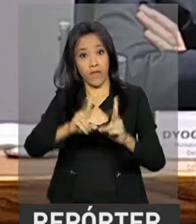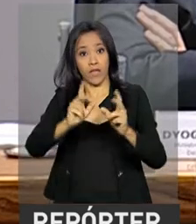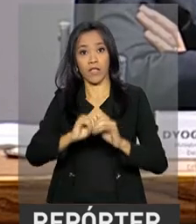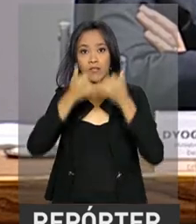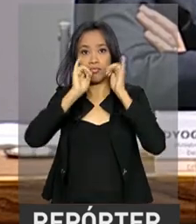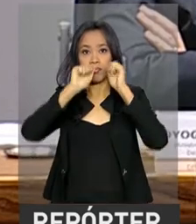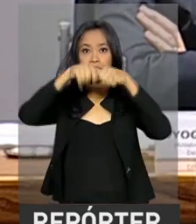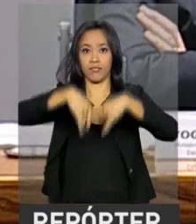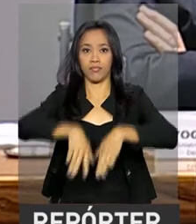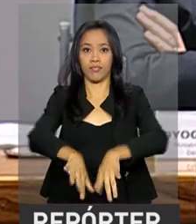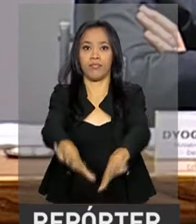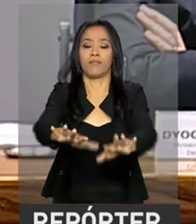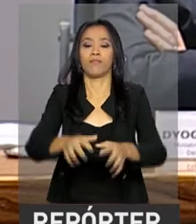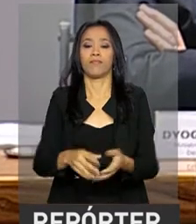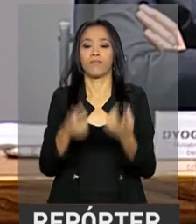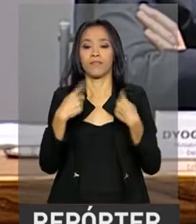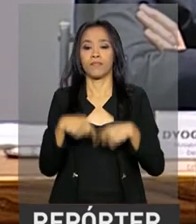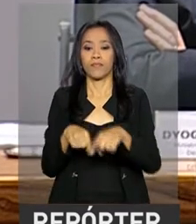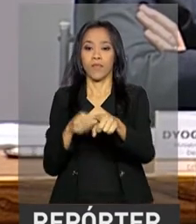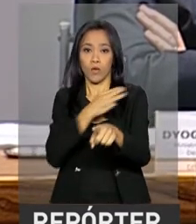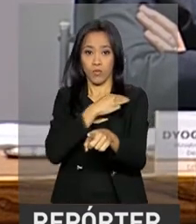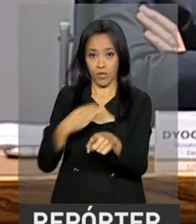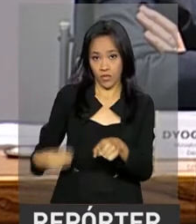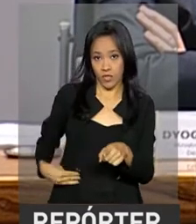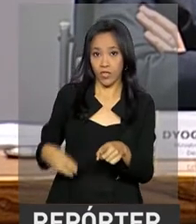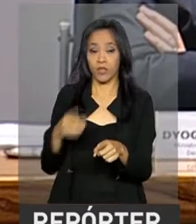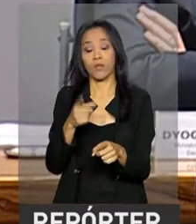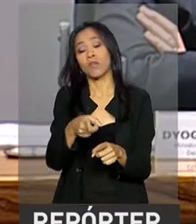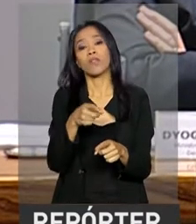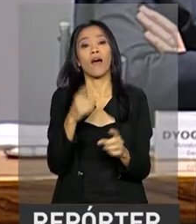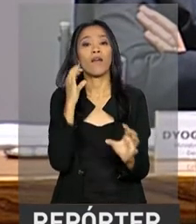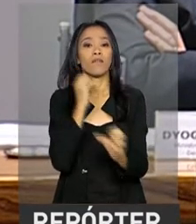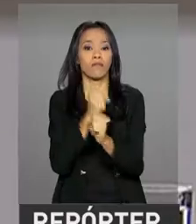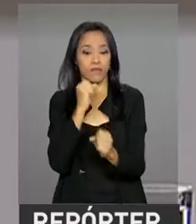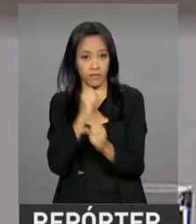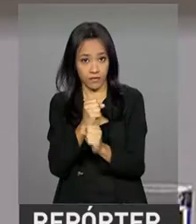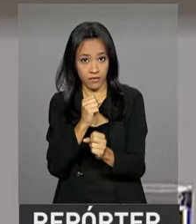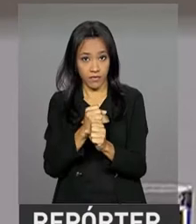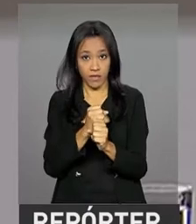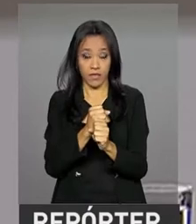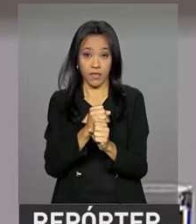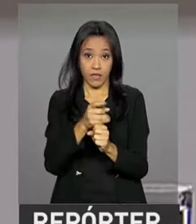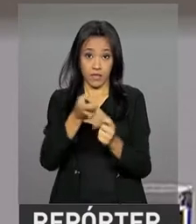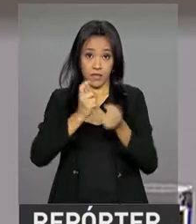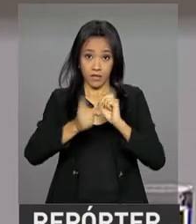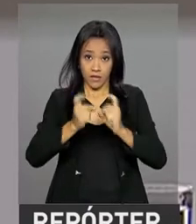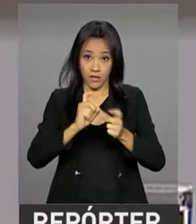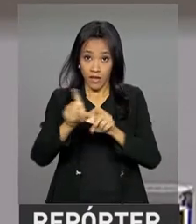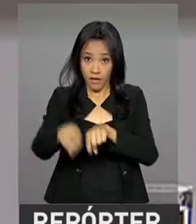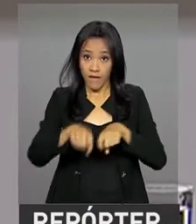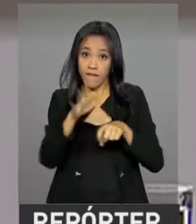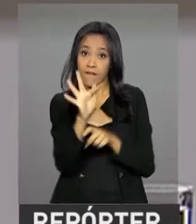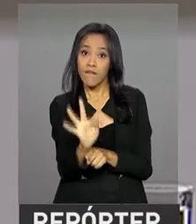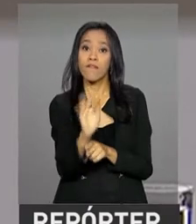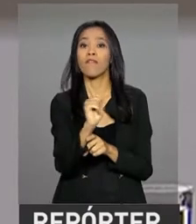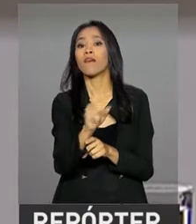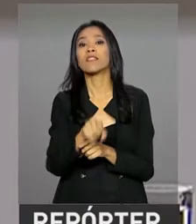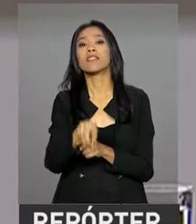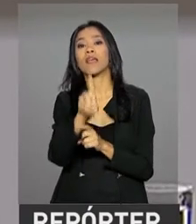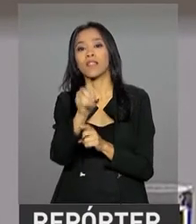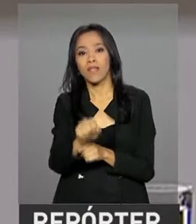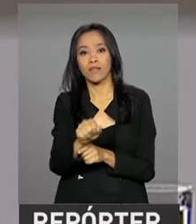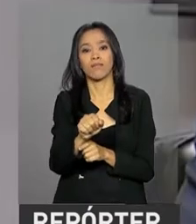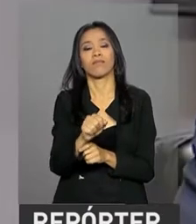os ministros da fazenda e do planejamento afirmaram que o governo vai ter que economizar para alcançar a meta estabelecida na lei orçamentária